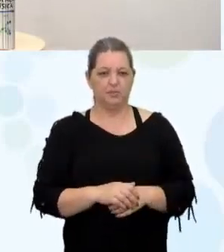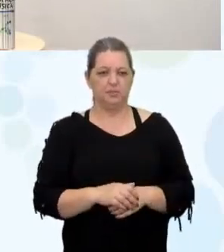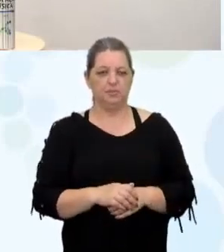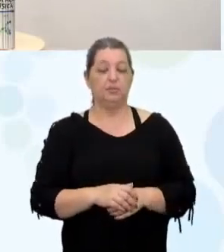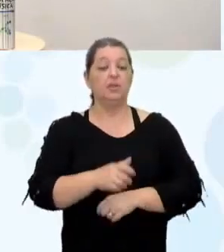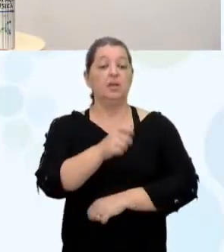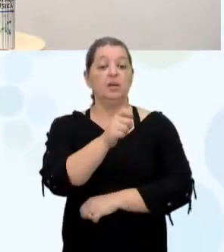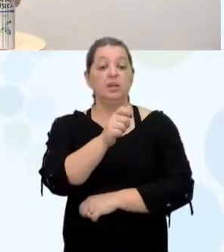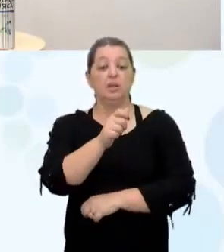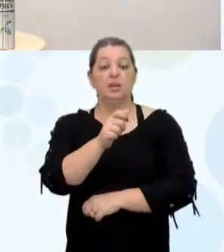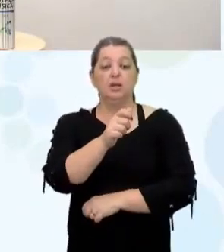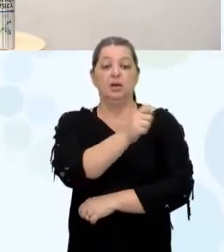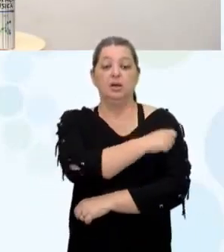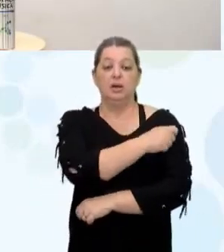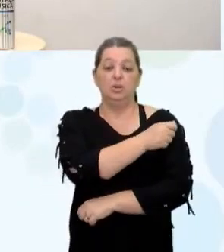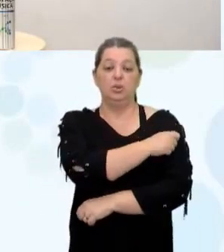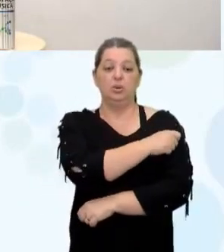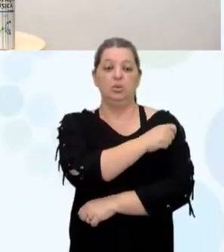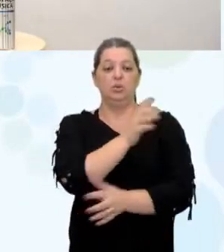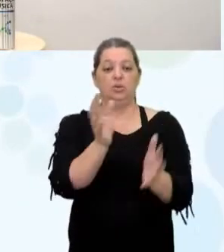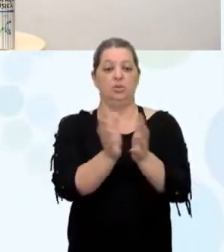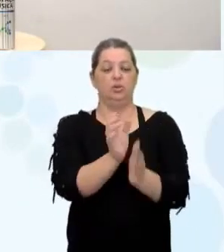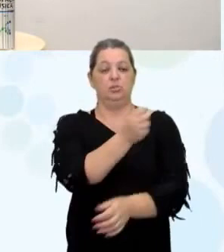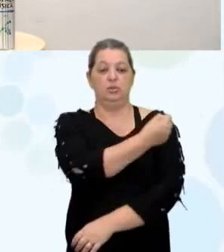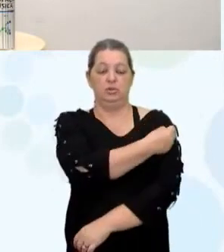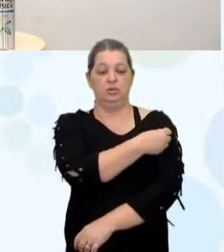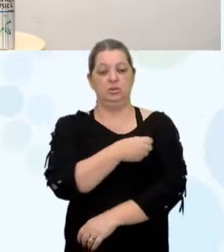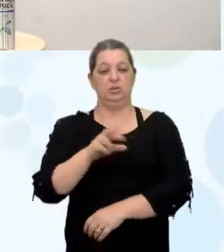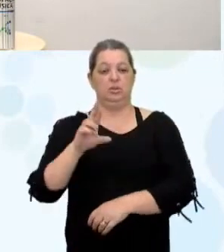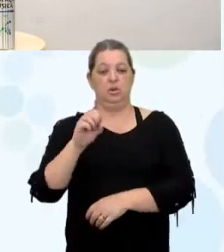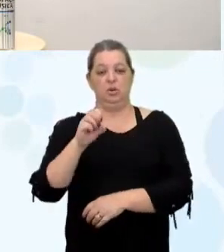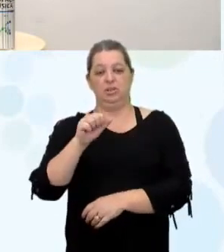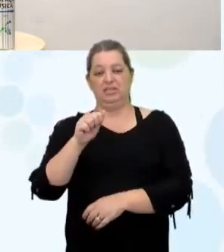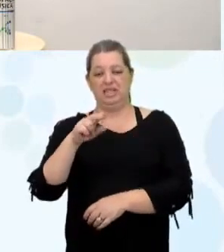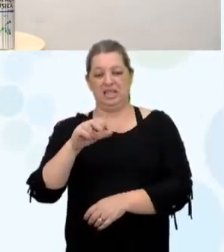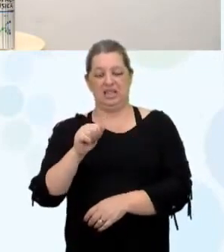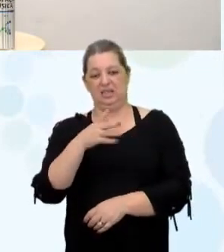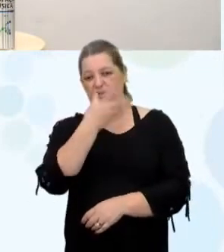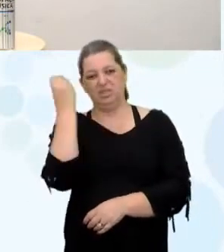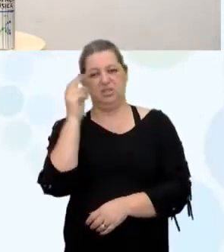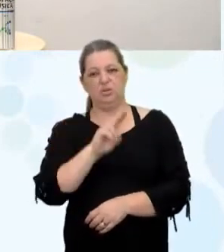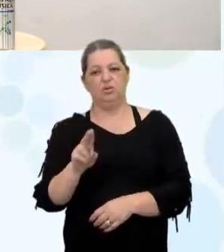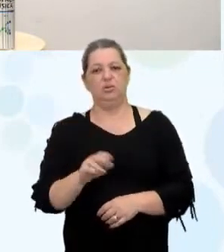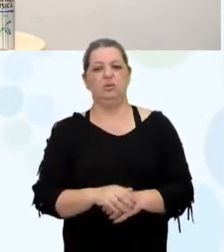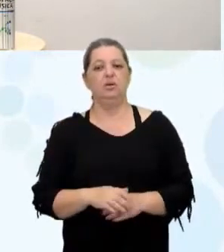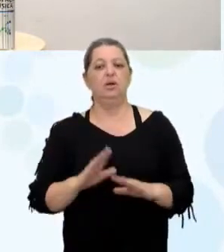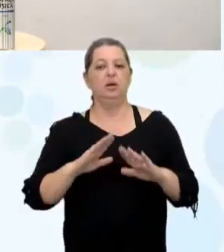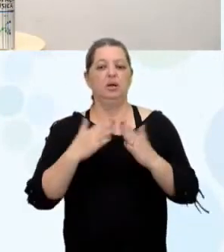alunos da oitava C da professora Rosana. Desculpa, professora, mas esqueci o nome aí. Escola